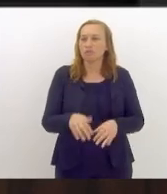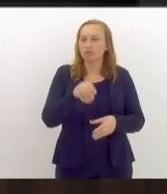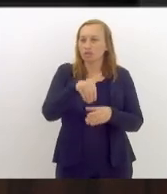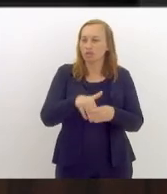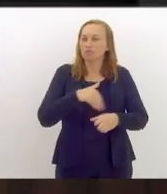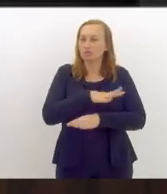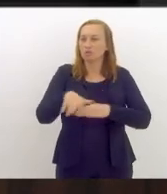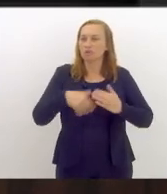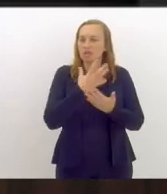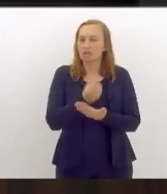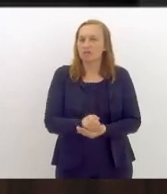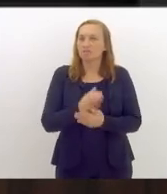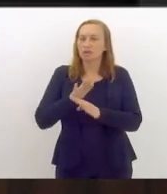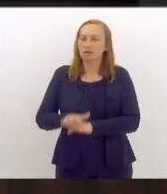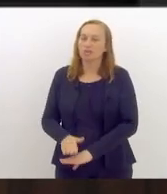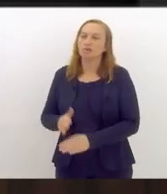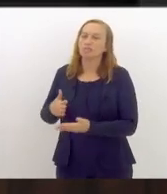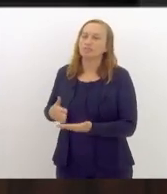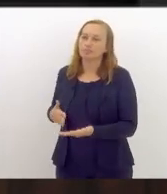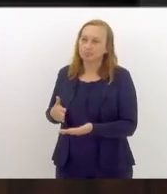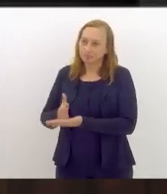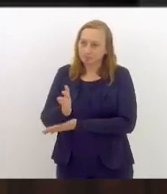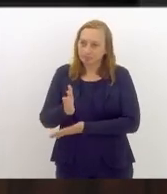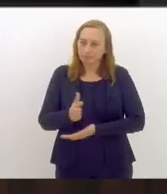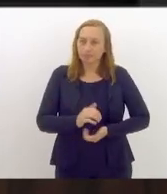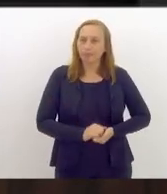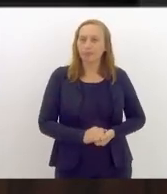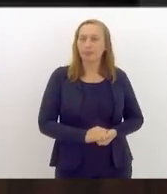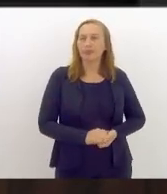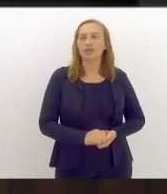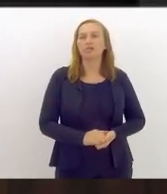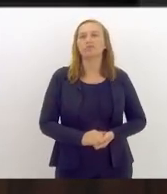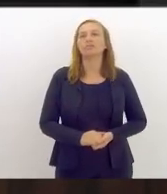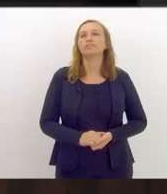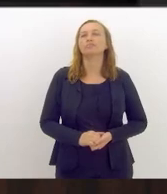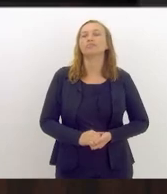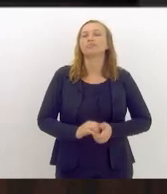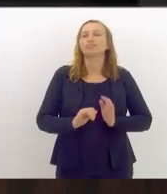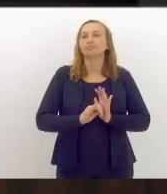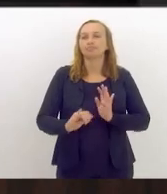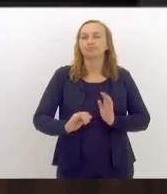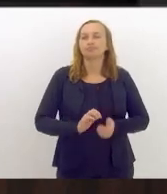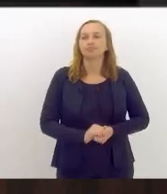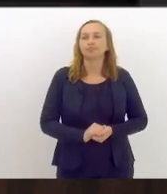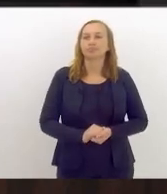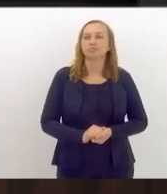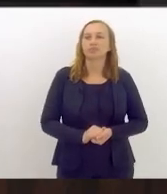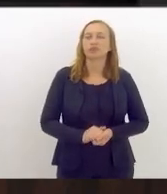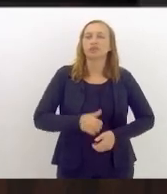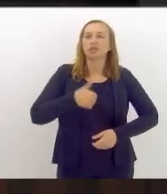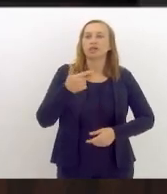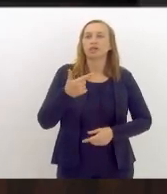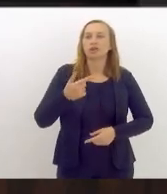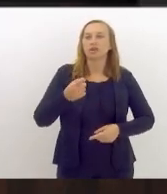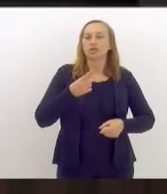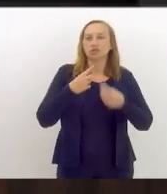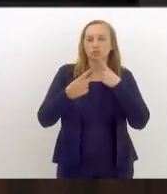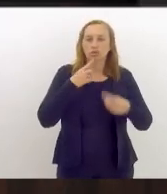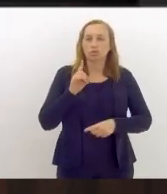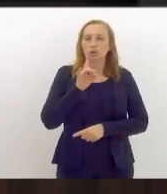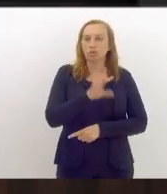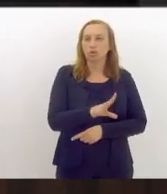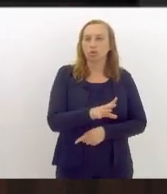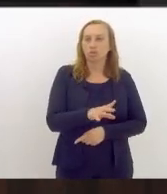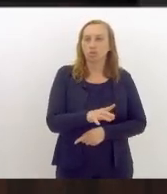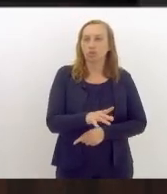encerrar a discussão em votação seus que aprovam permaneça Como estão aprovada vai a publicação interpretação ordinária discussão